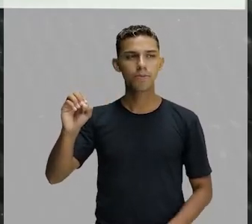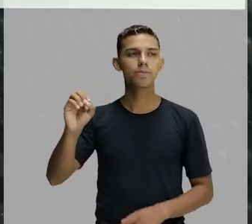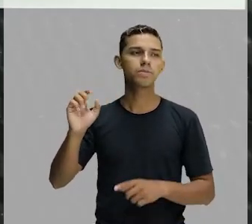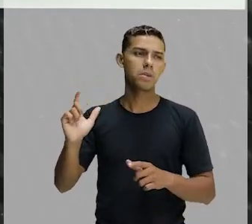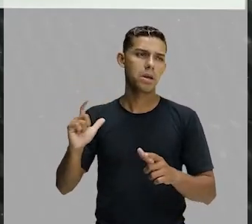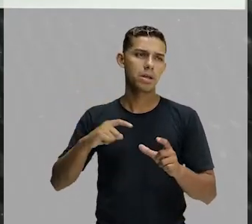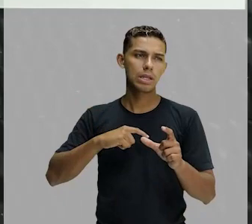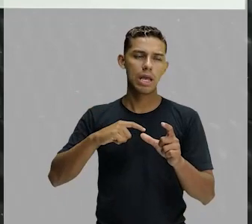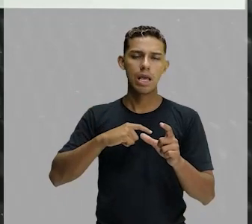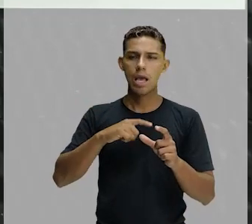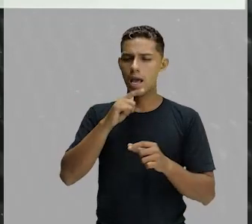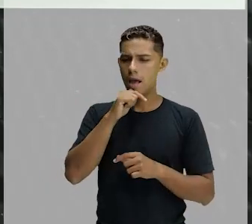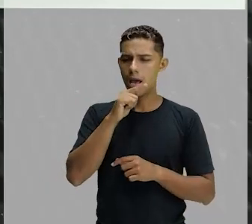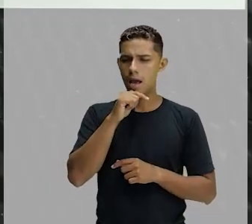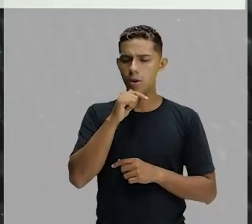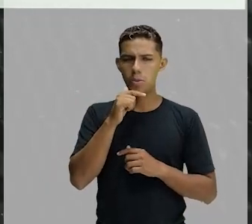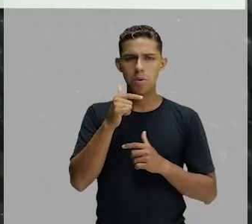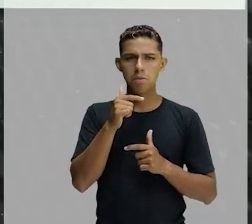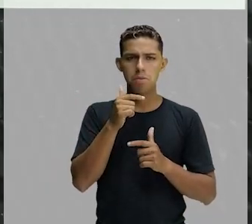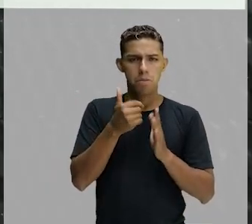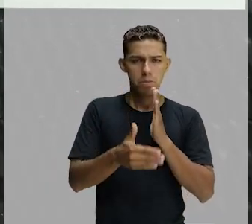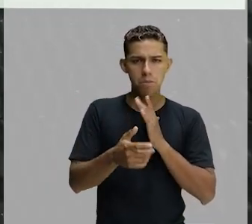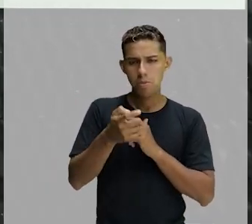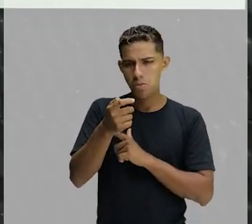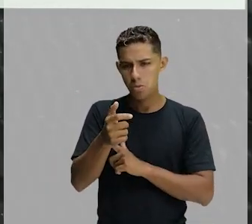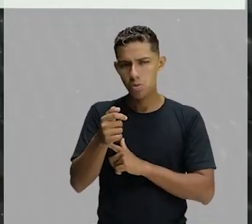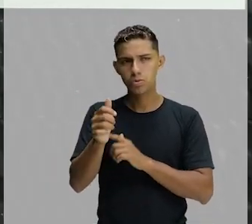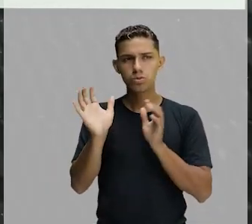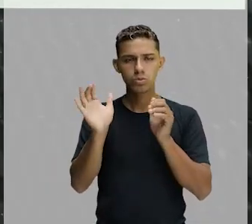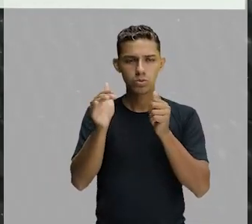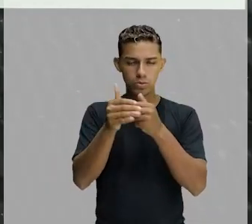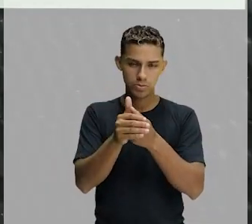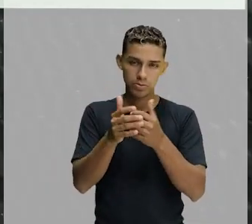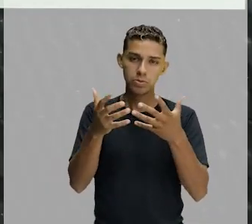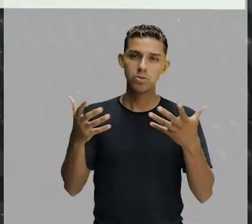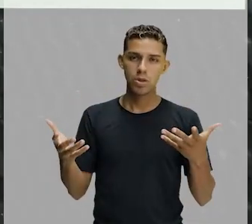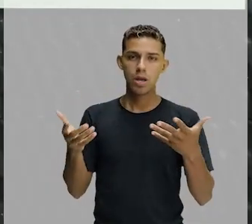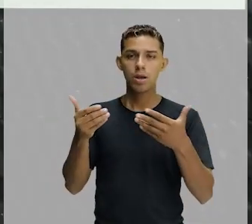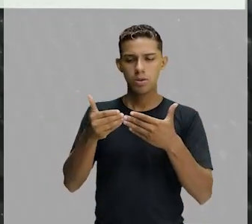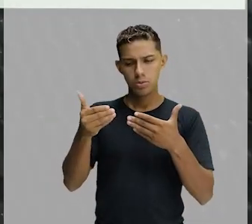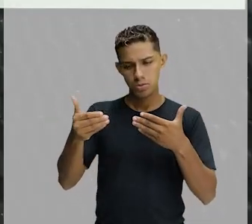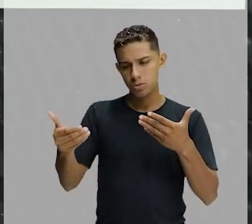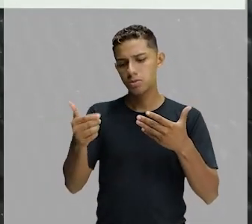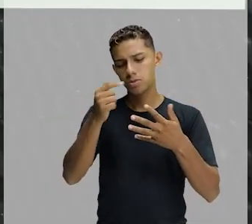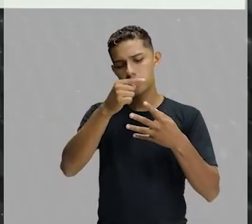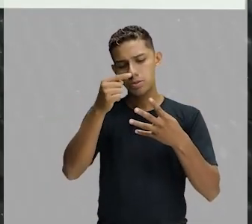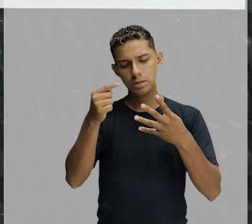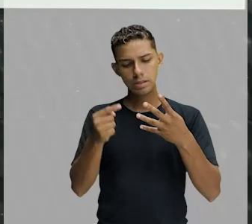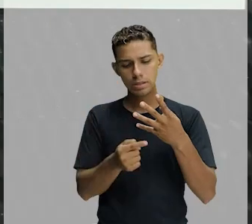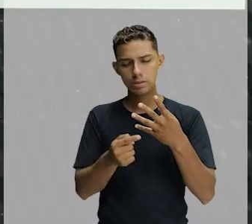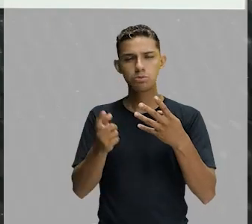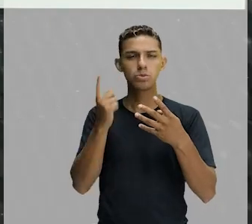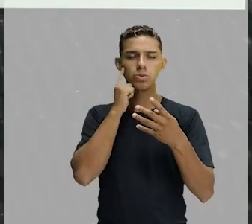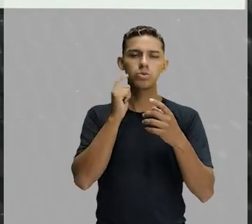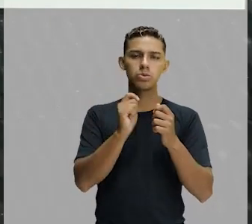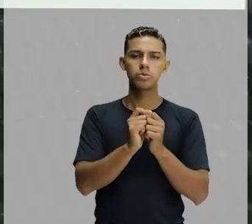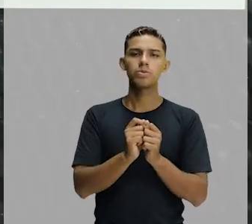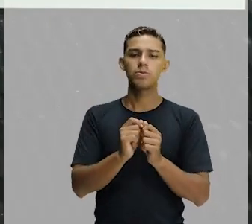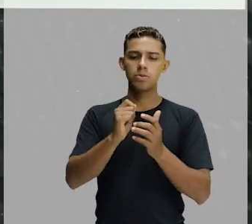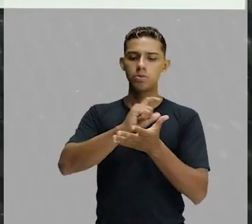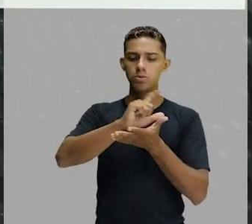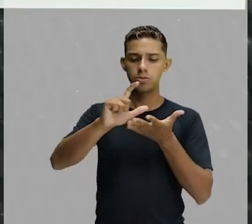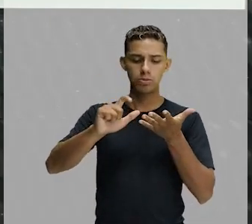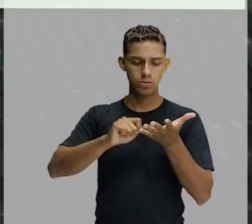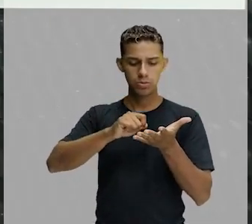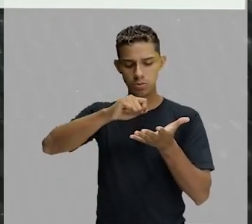os estômatos vão se fechar. Então, esses são os fatores que promovem a abertura estomática.